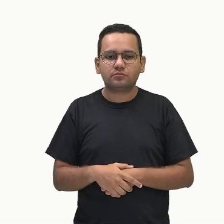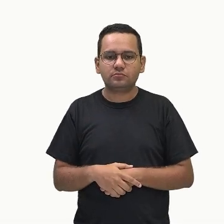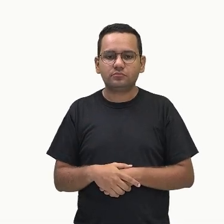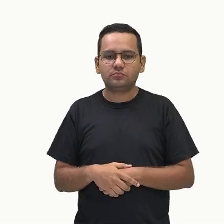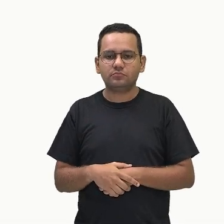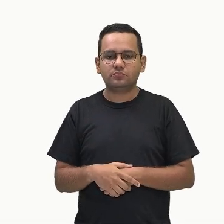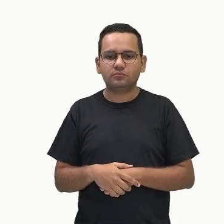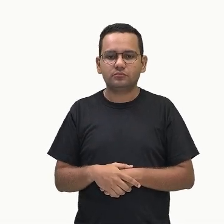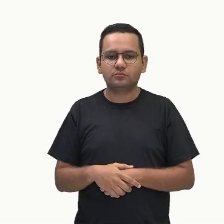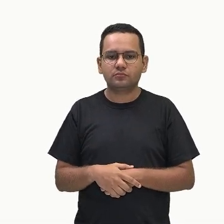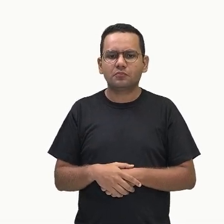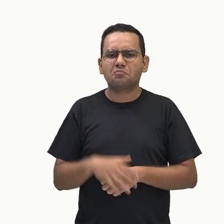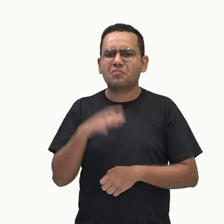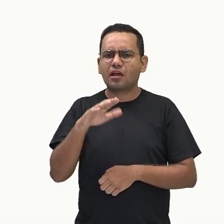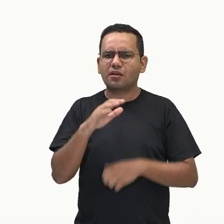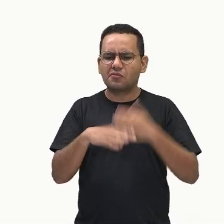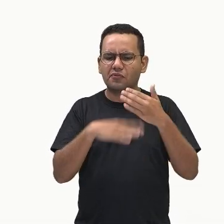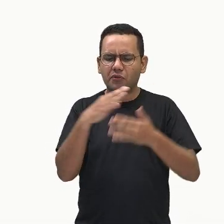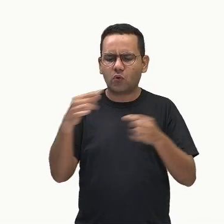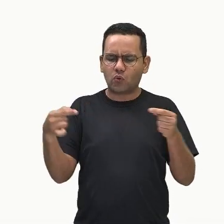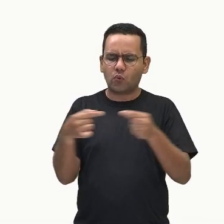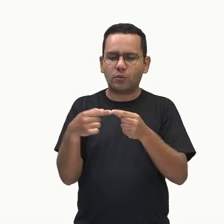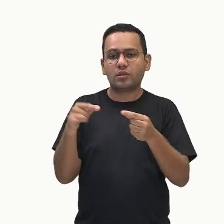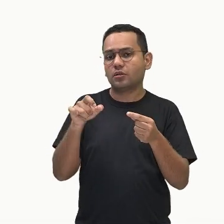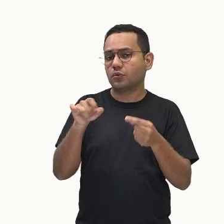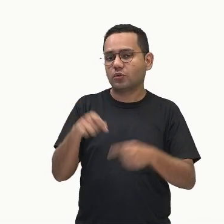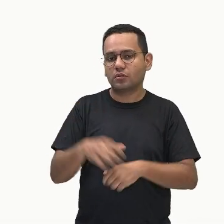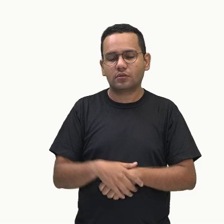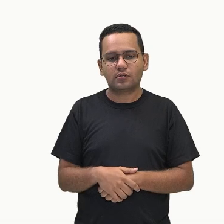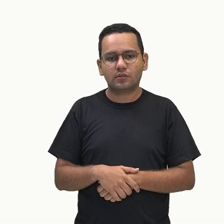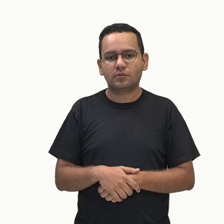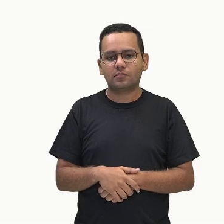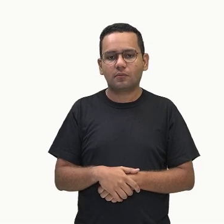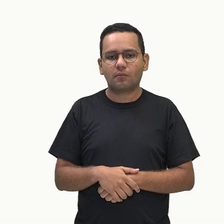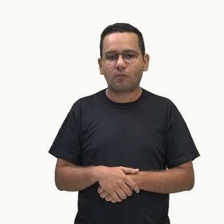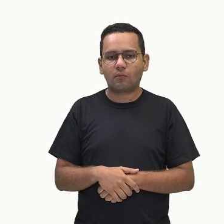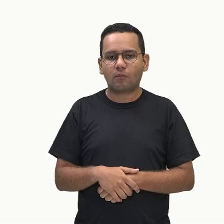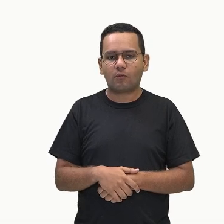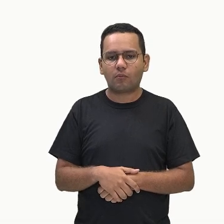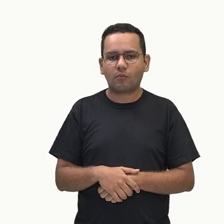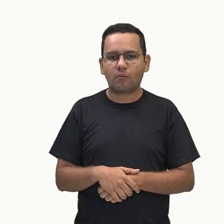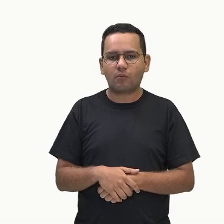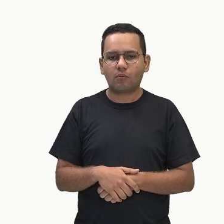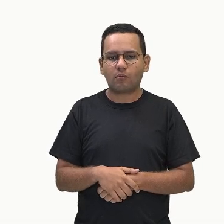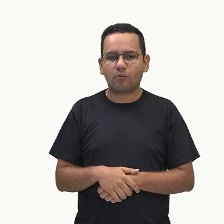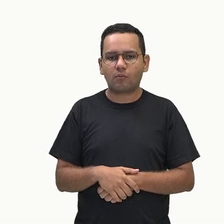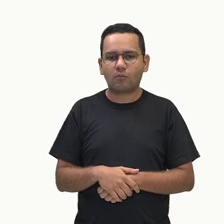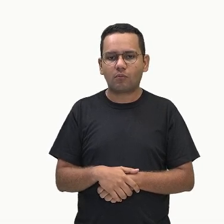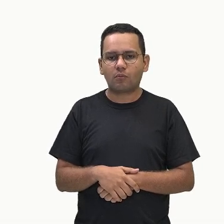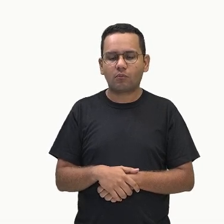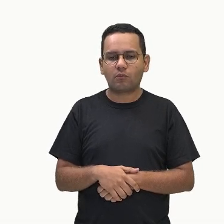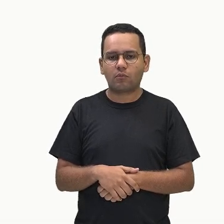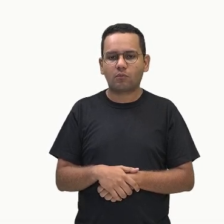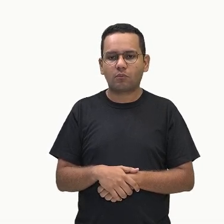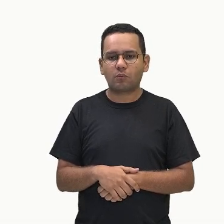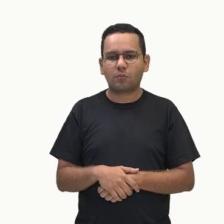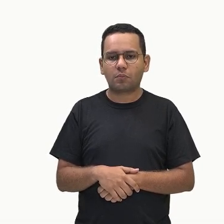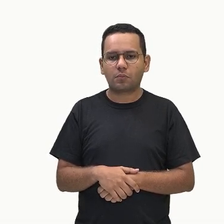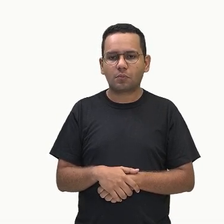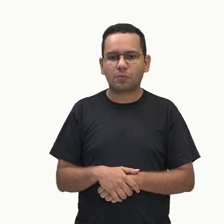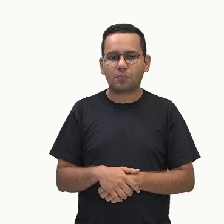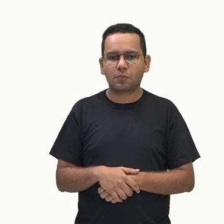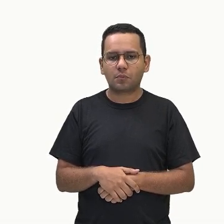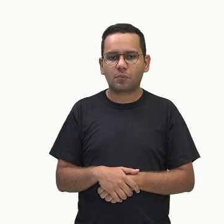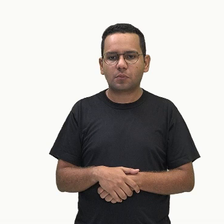estar relacionada ao quê? A descoberta do átomo e as